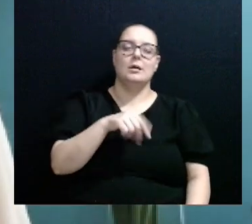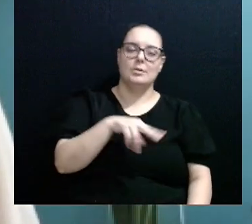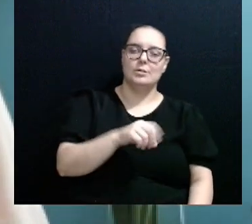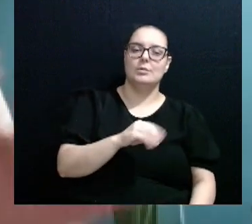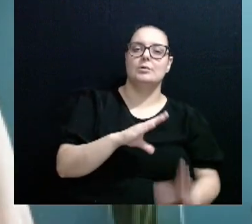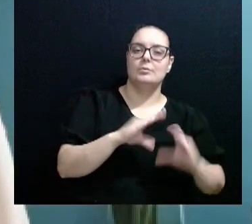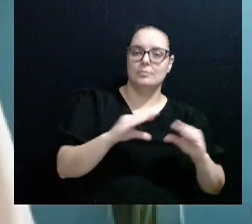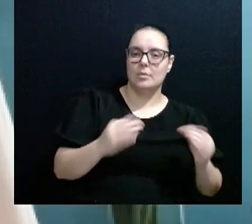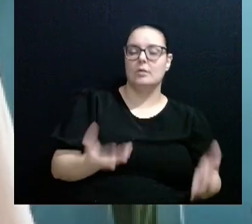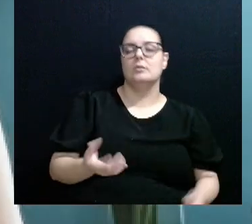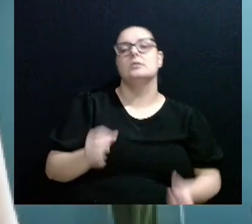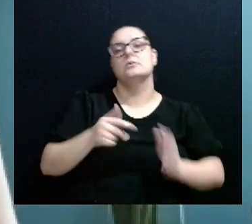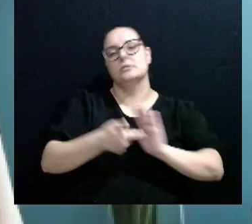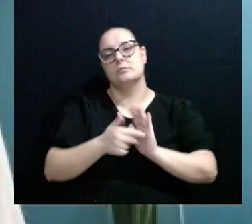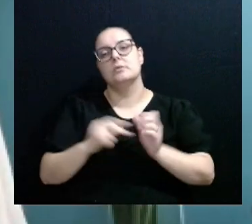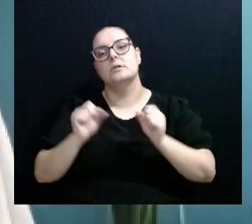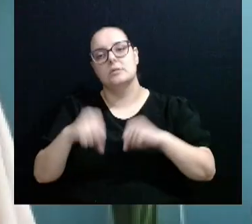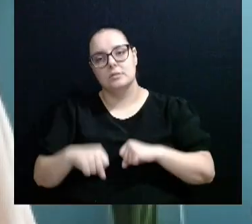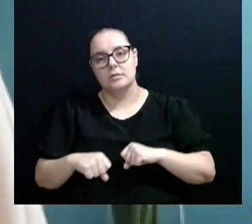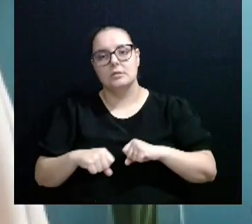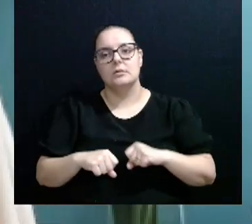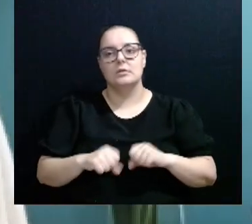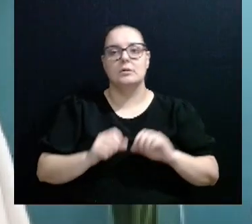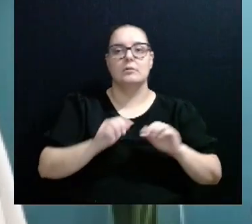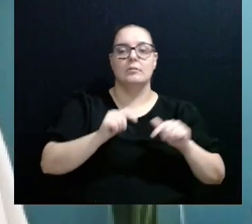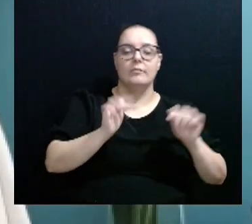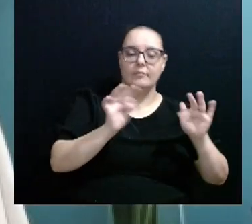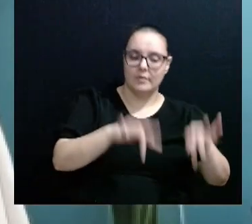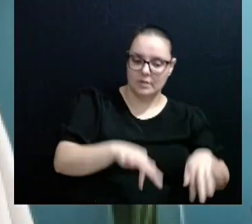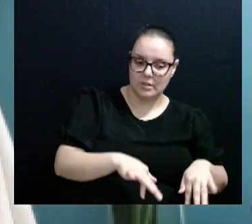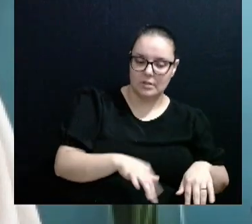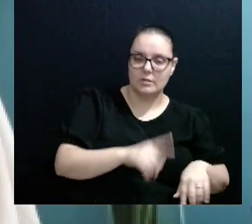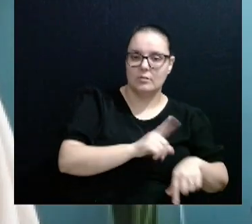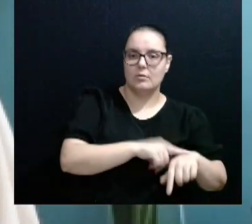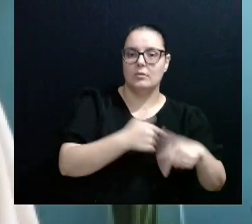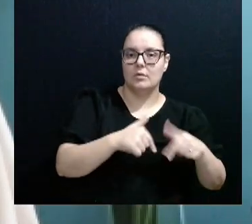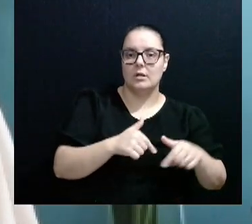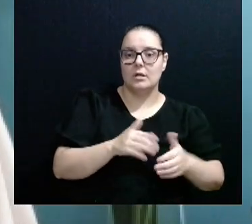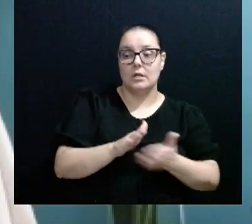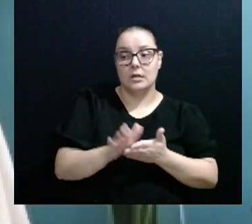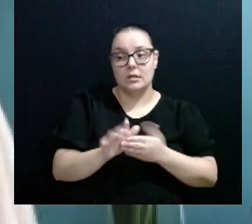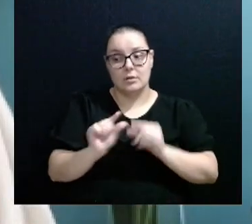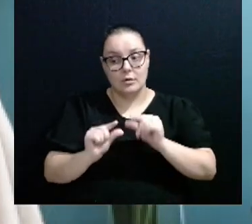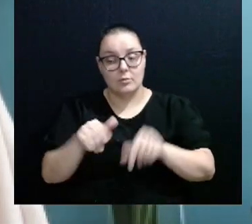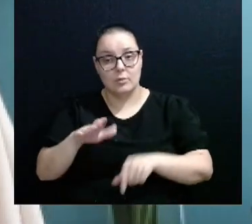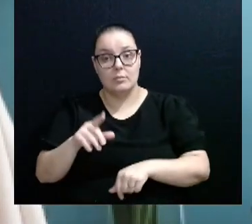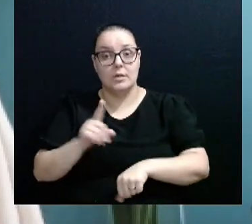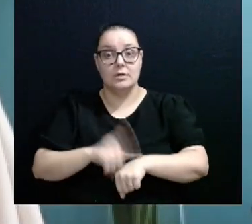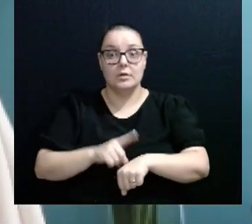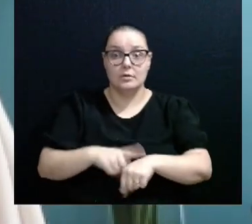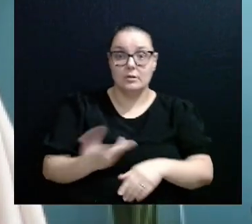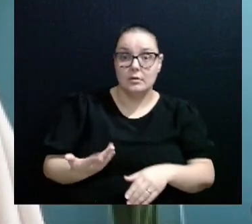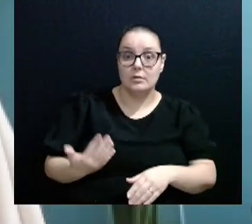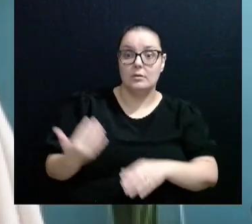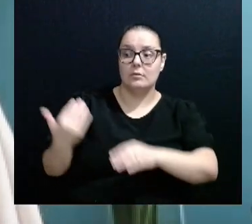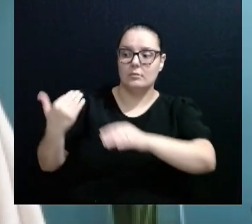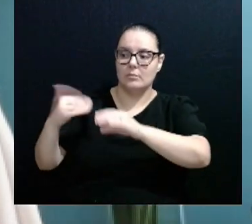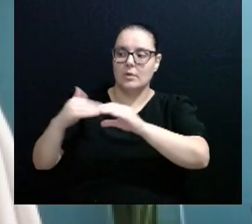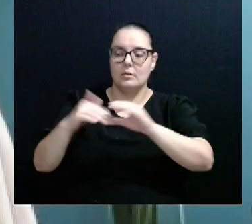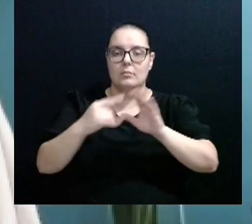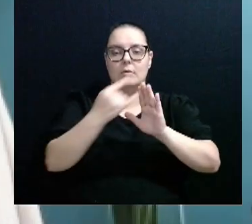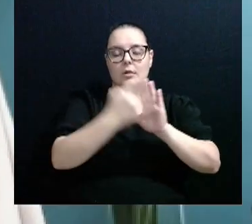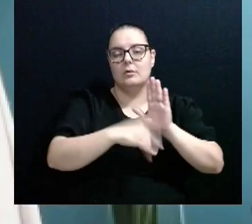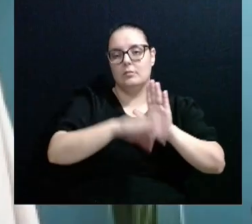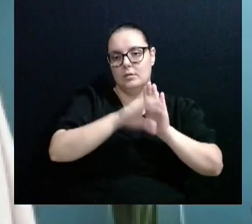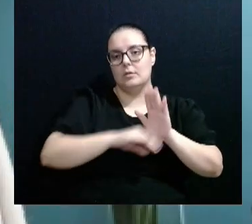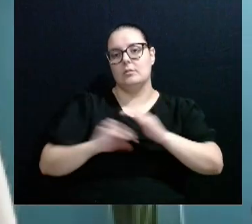sim, terminar o expediente, gastar um pouquinho mais de tempo, mandando seu currículo ativamente para as empresas,